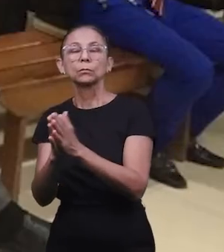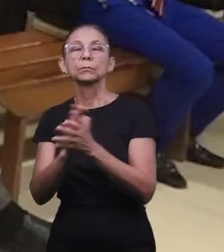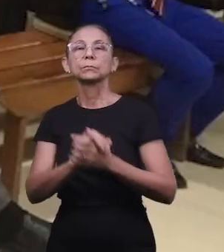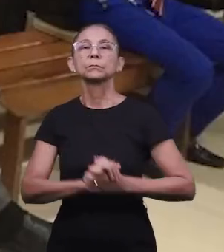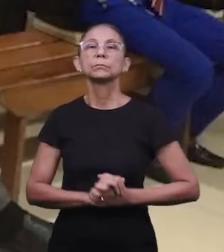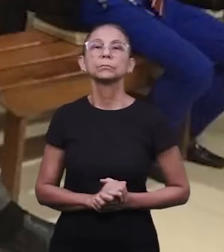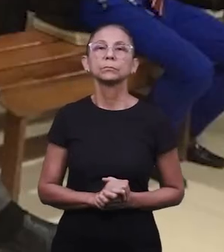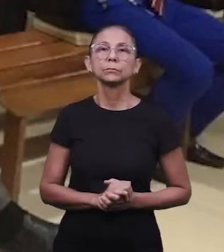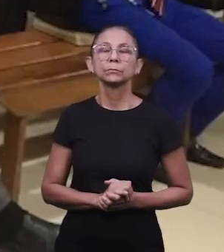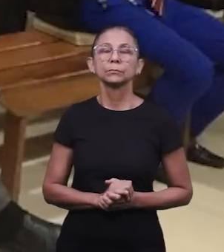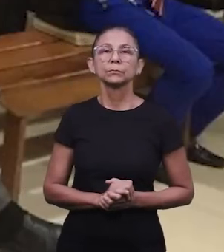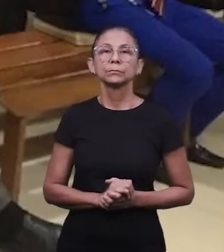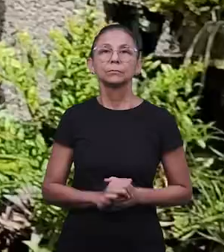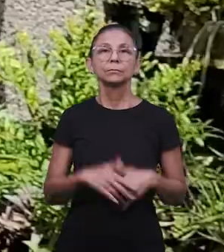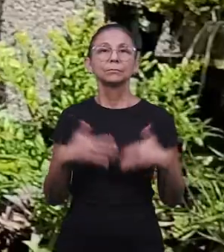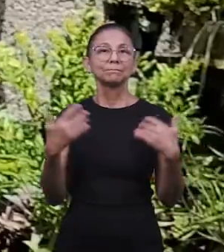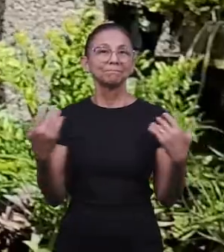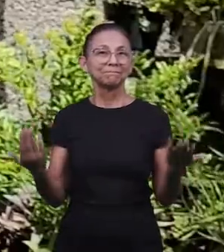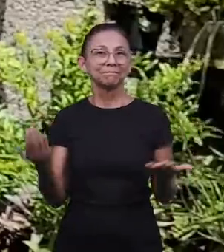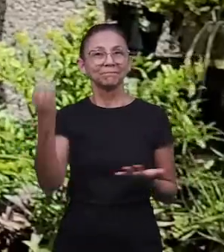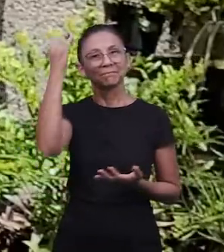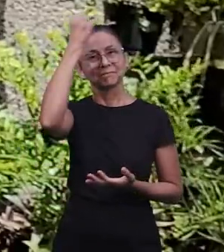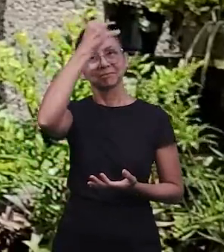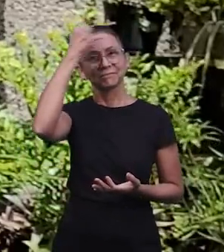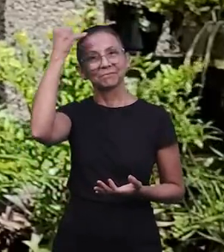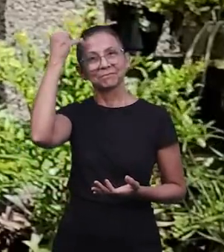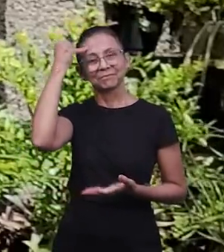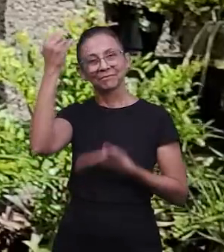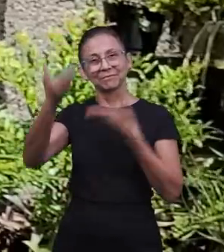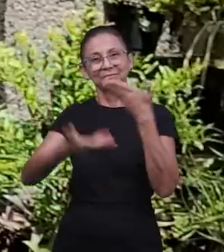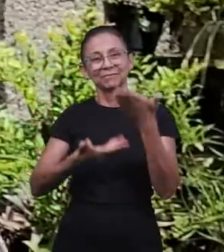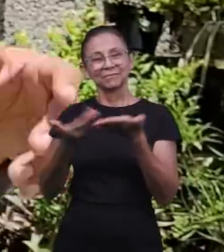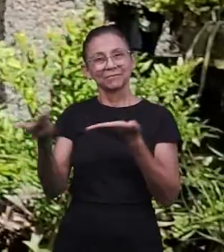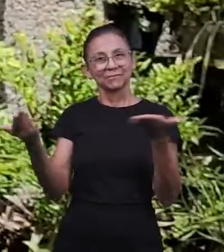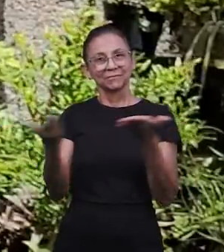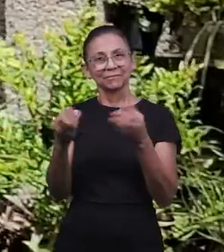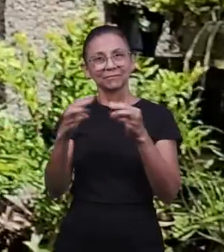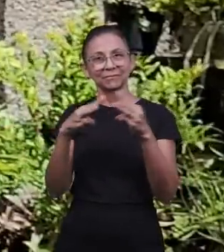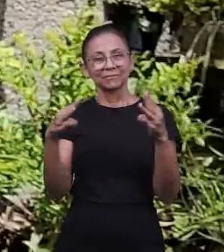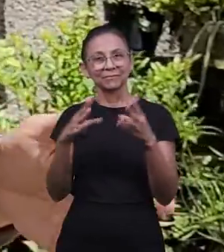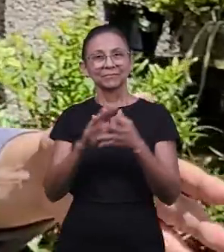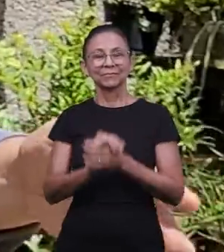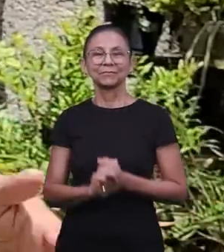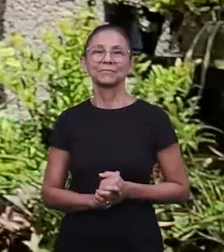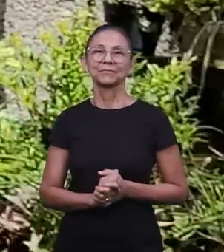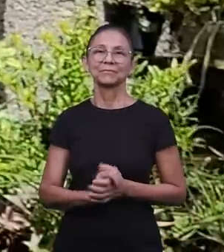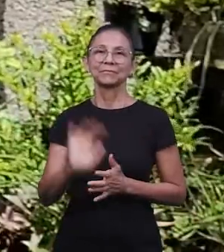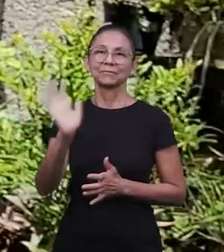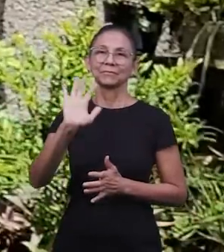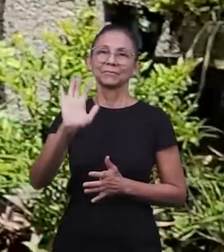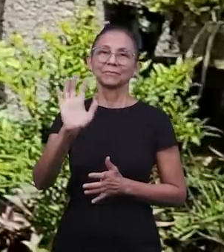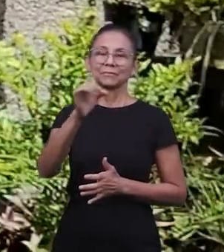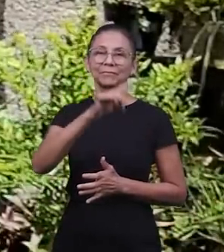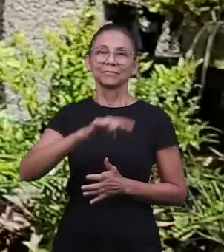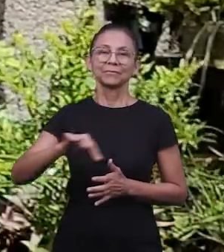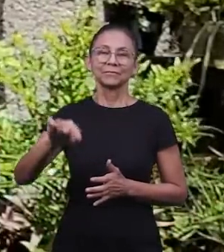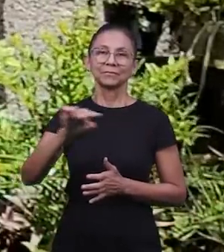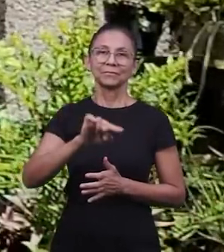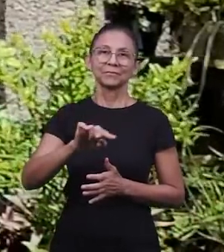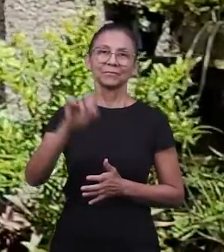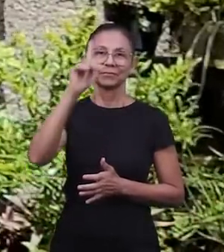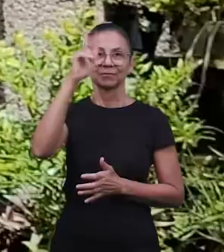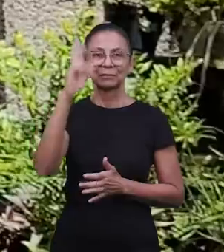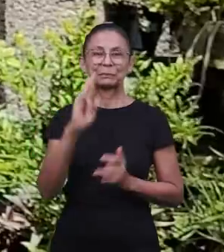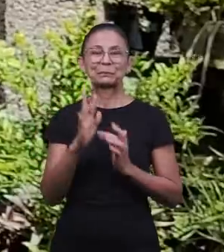os presentes naquela igreja. Jorge, esta foi a nossa participação no Manaí News de hoje. E assim, nos